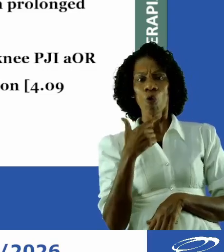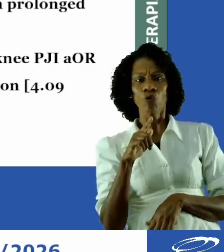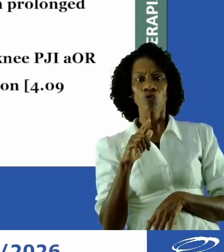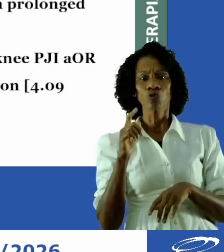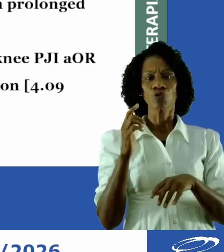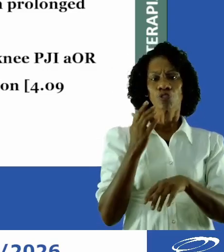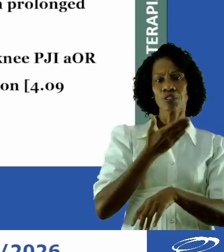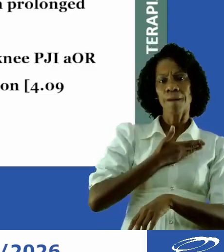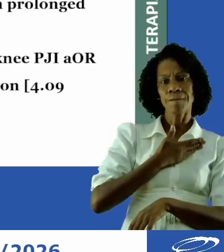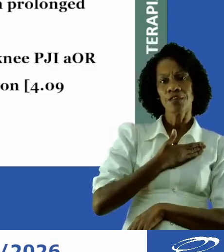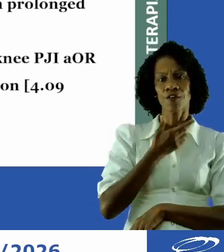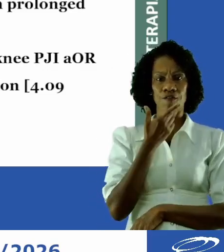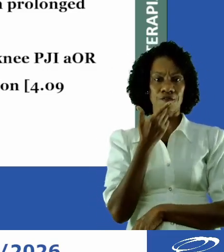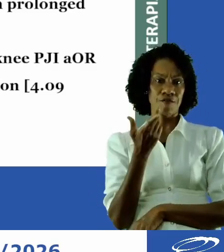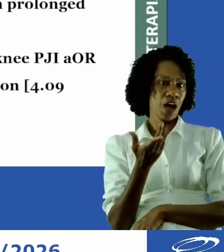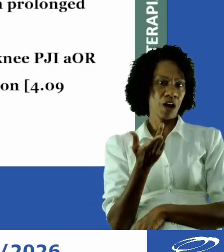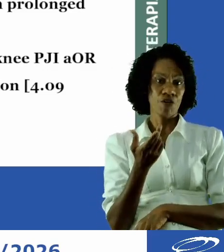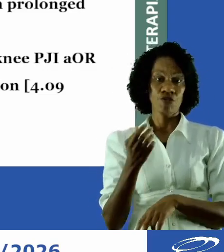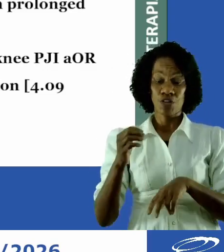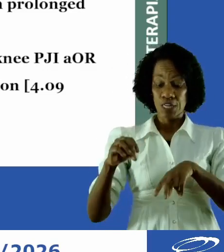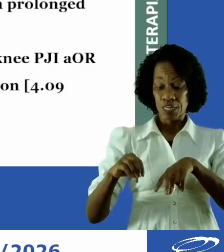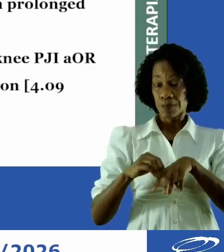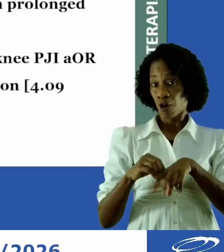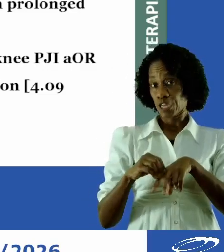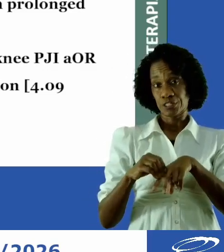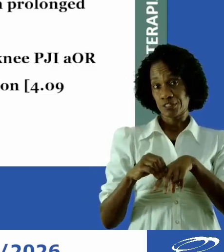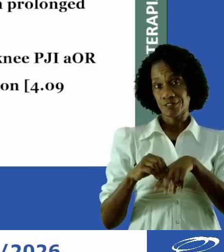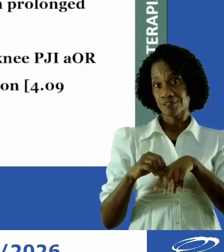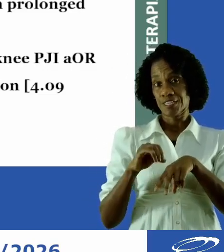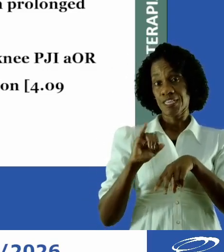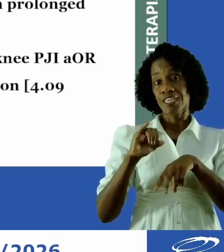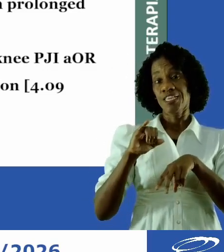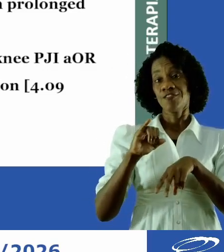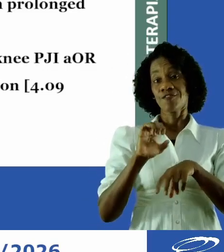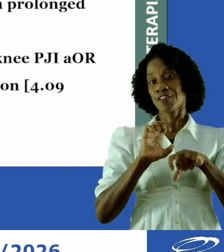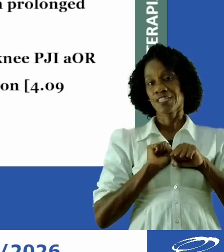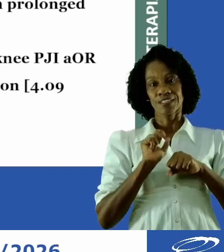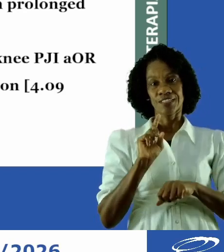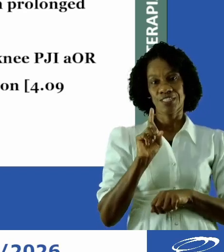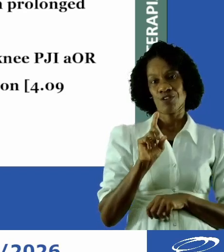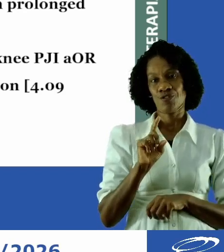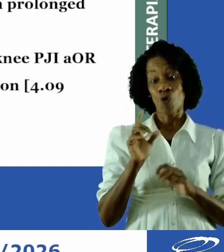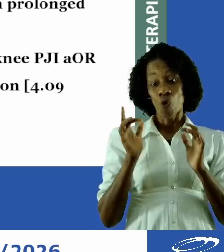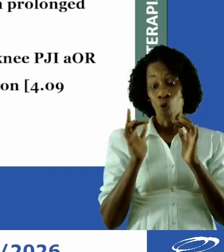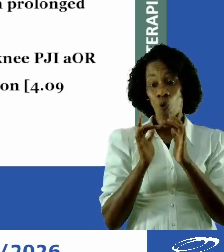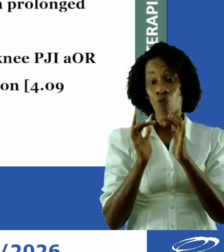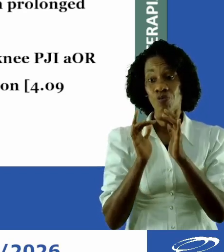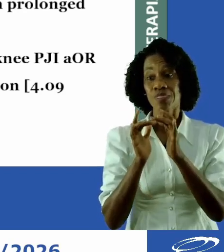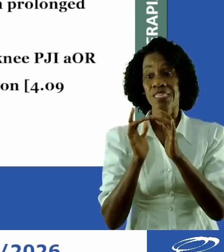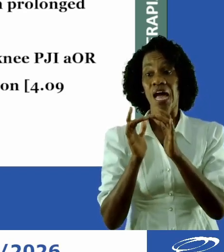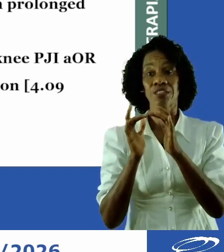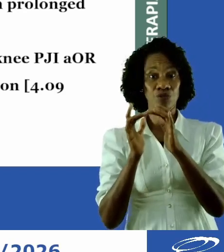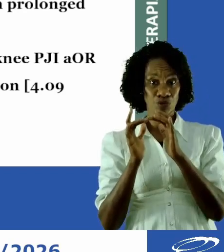uma forma, uma semântica. O que infecta é o tecido ao redor. O micro-organismo alberga a prótese,